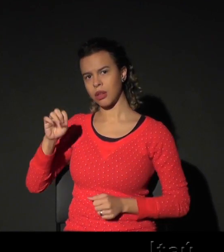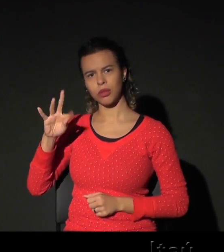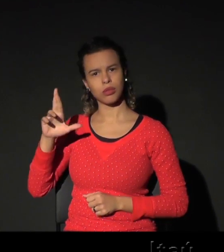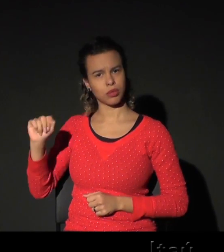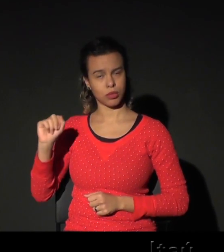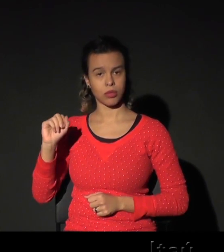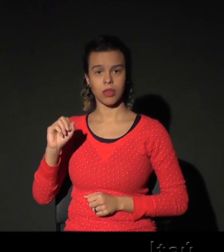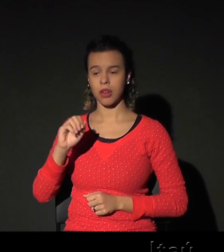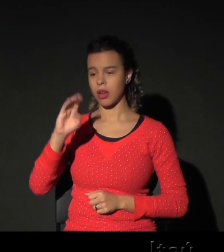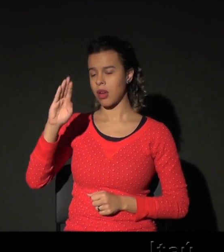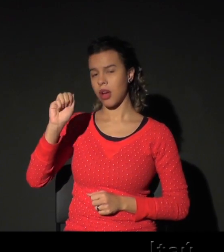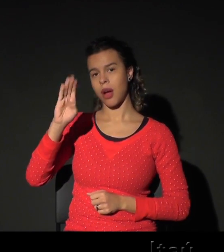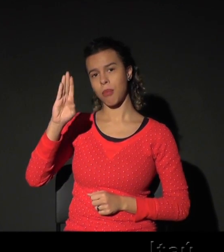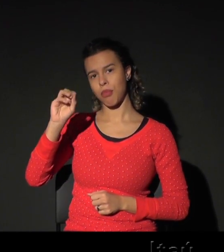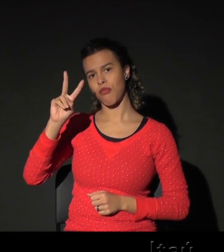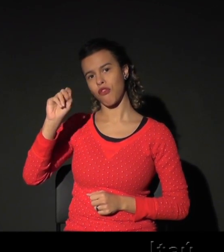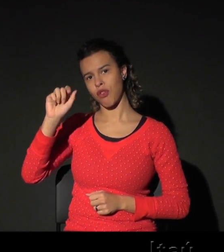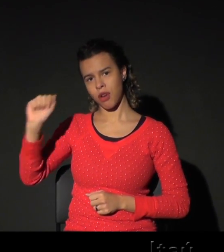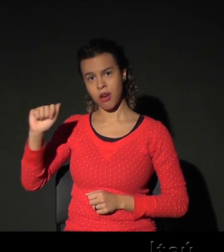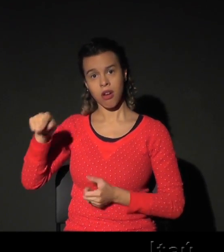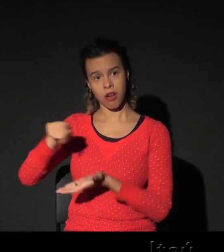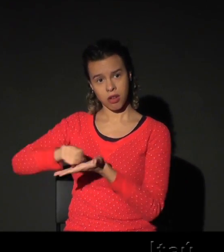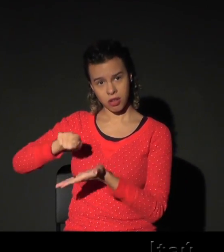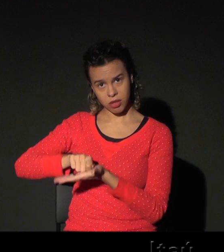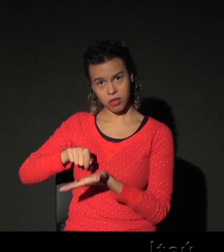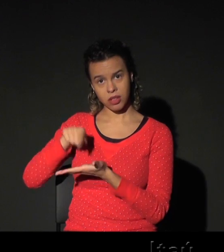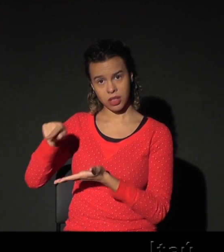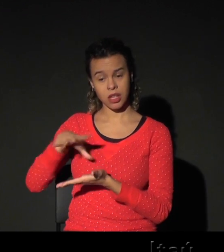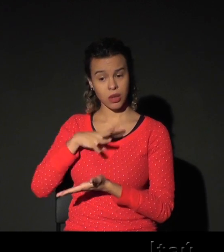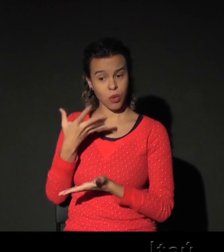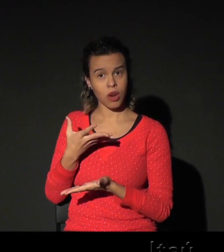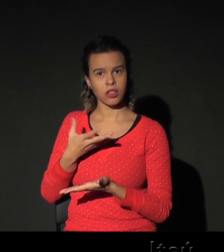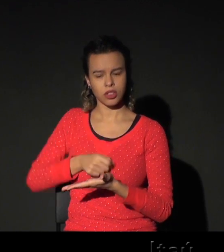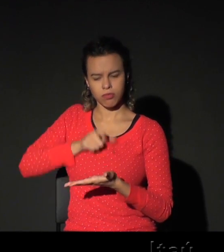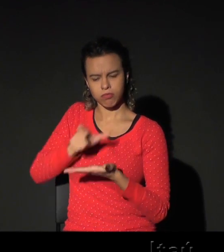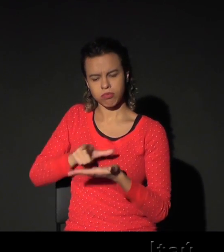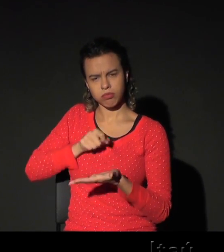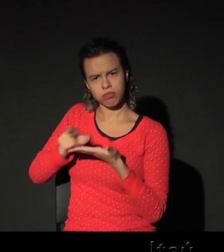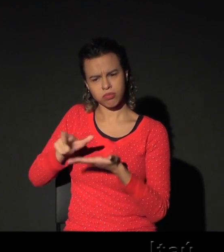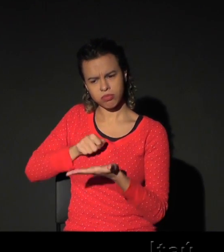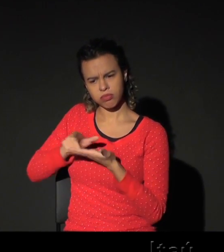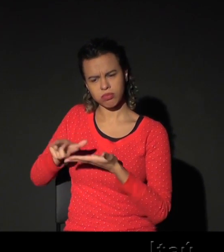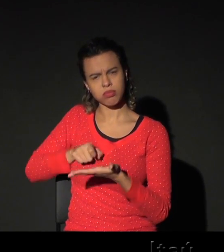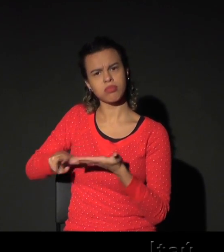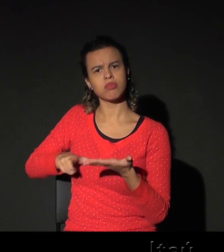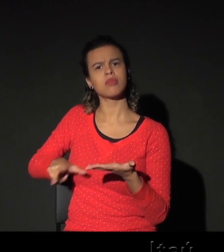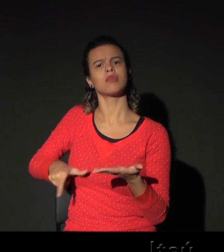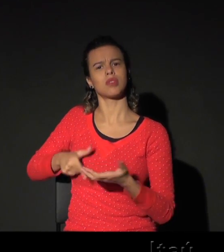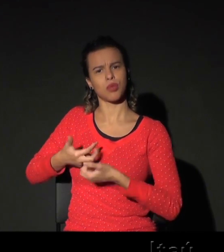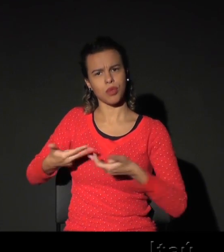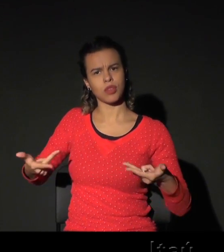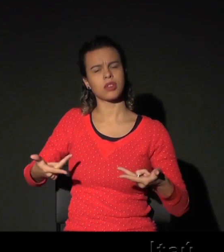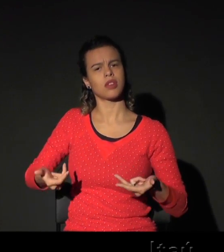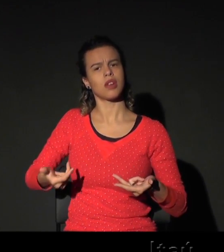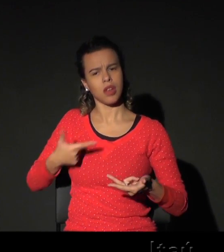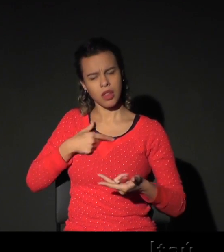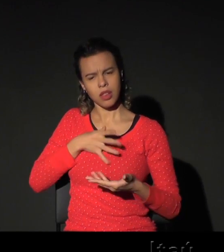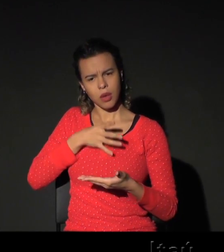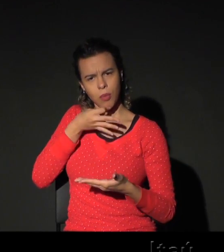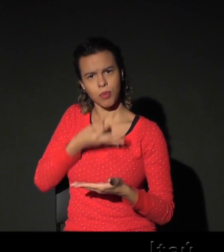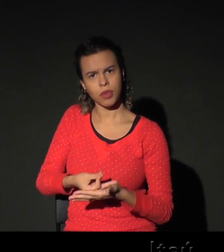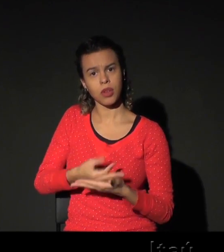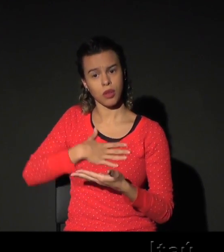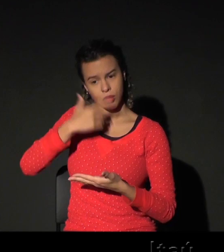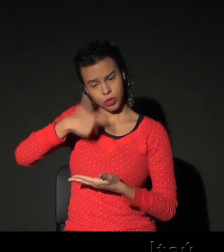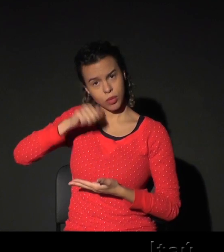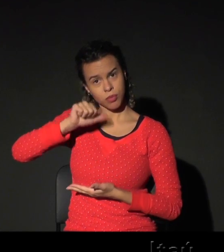que que é neutro né e acho que elas T essa coragem epistemológica das mulheres negras na academia eu acho muito importante de Sim eu sou uma mulher